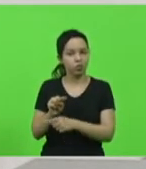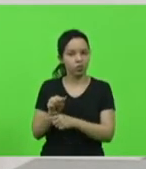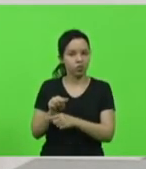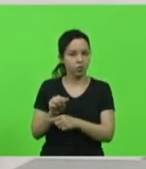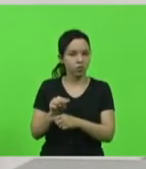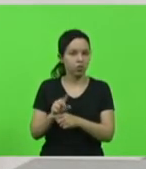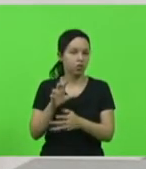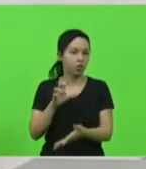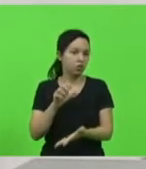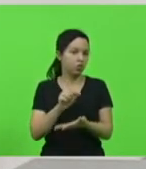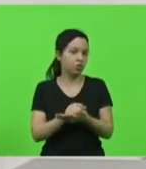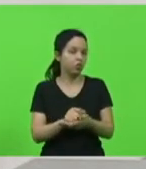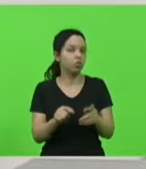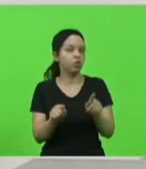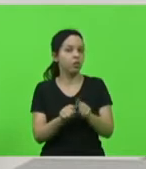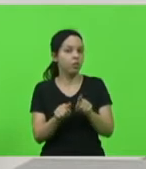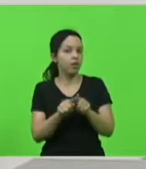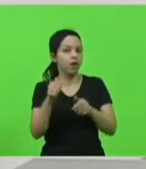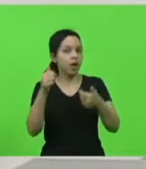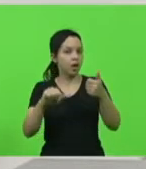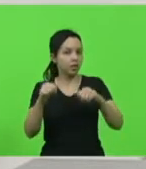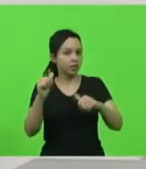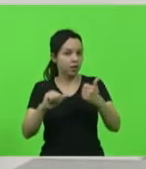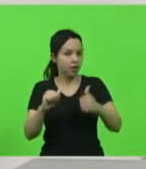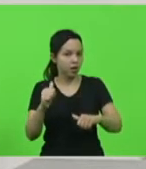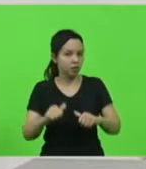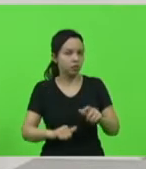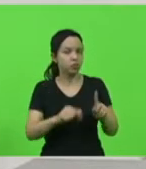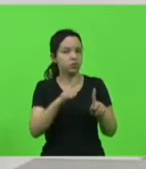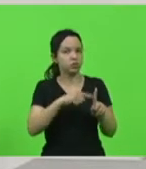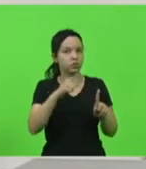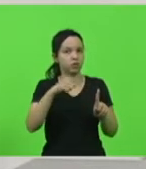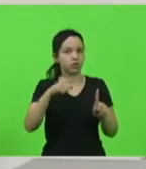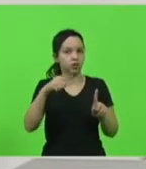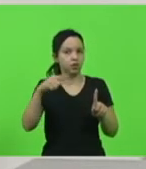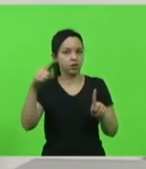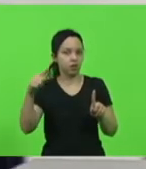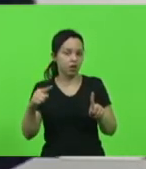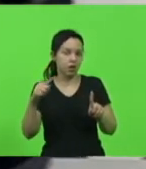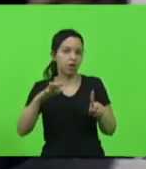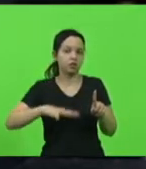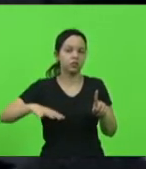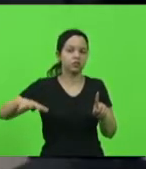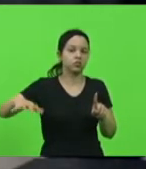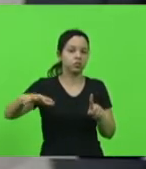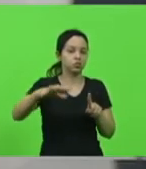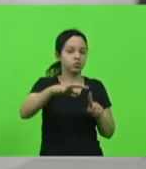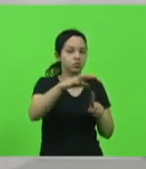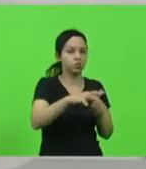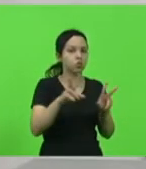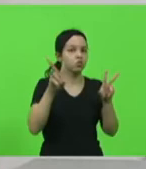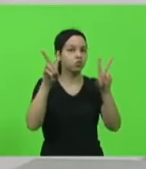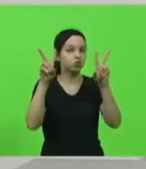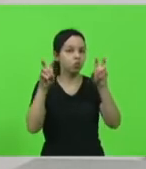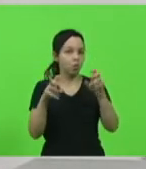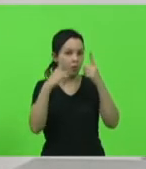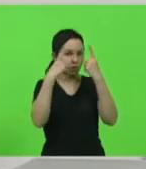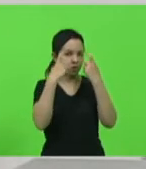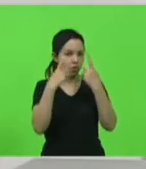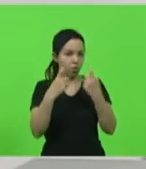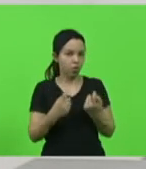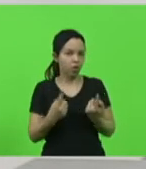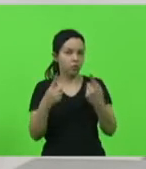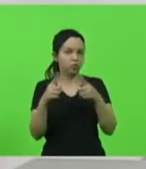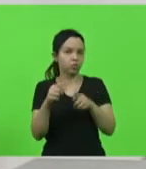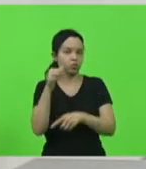e análise de dados intersetoriais relacionados à violência contra a mulher e